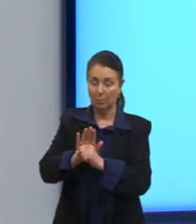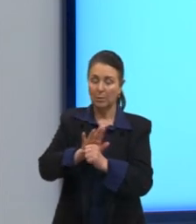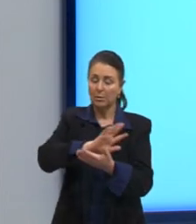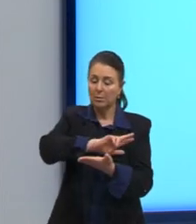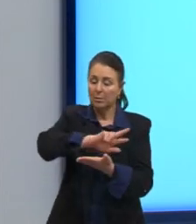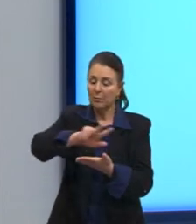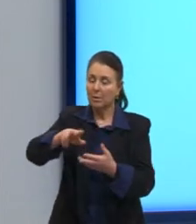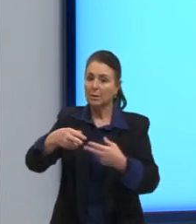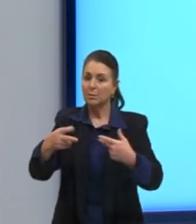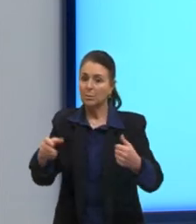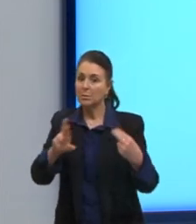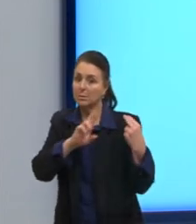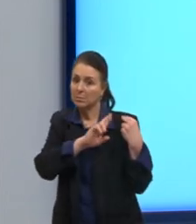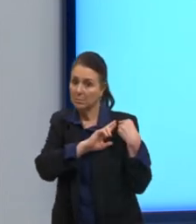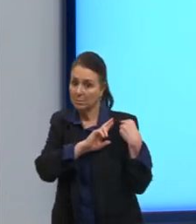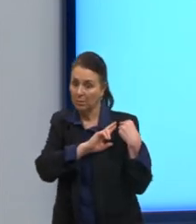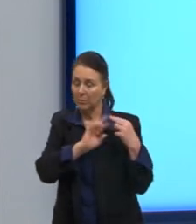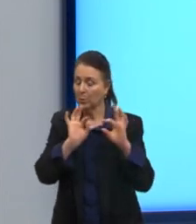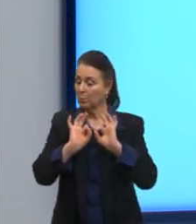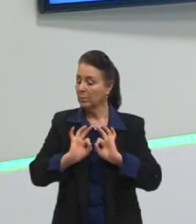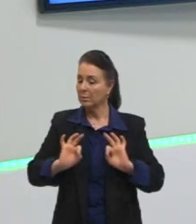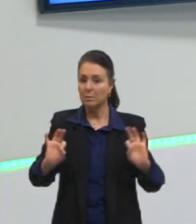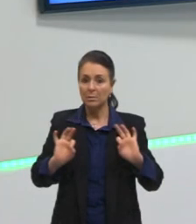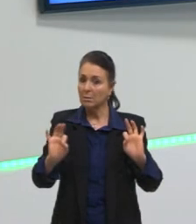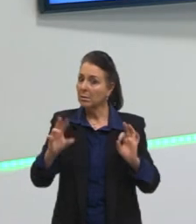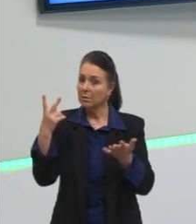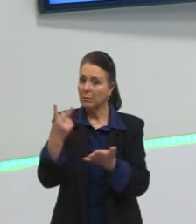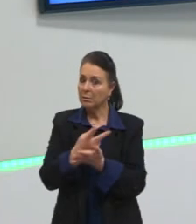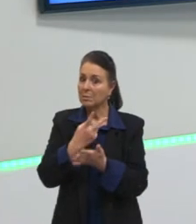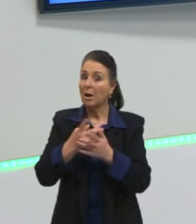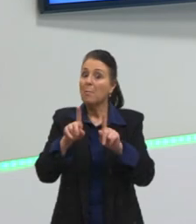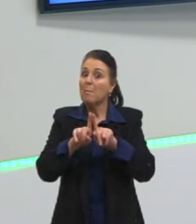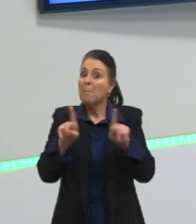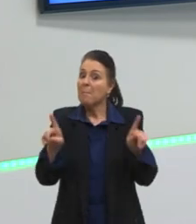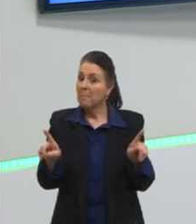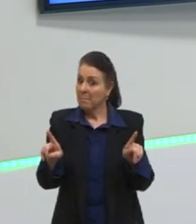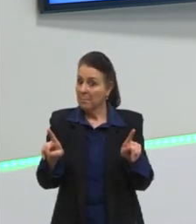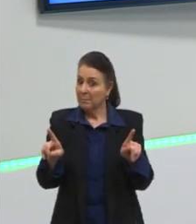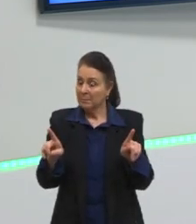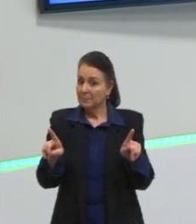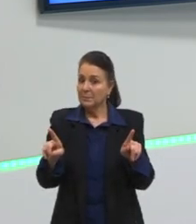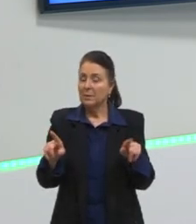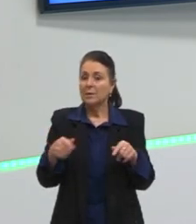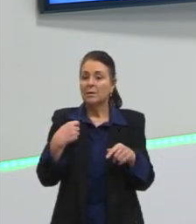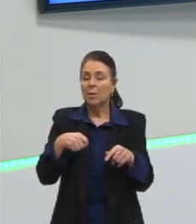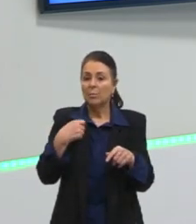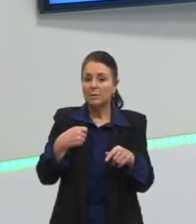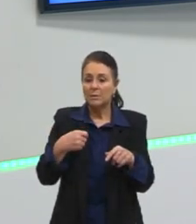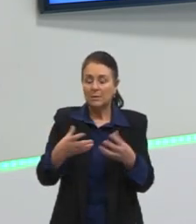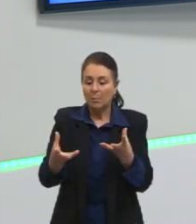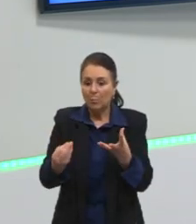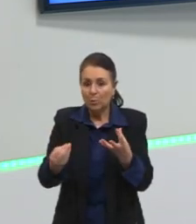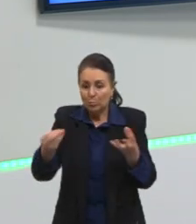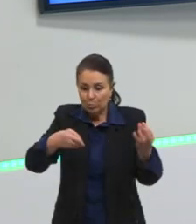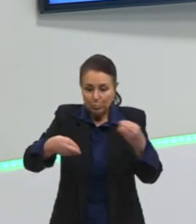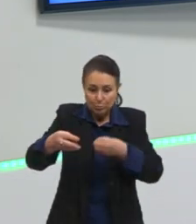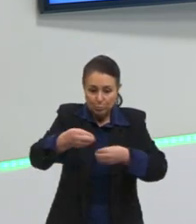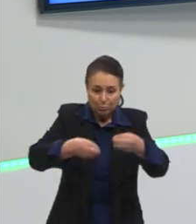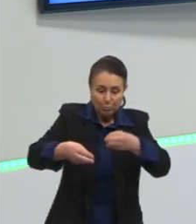ocorrer ela não é simples tão simples mas não vai tanto os ingredientes